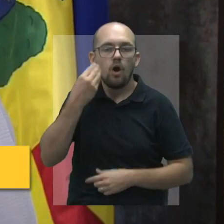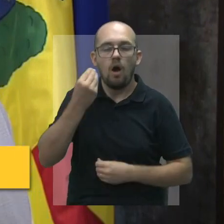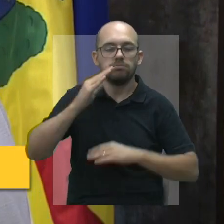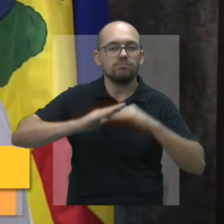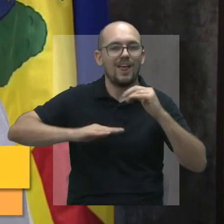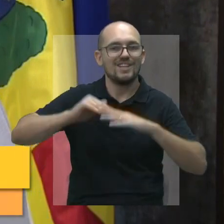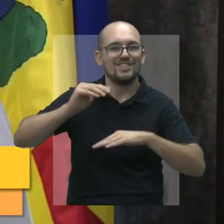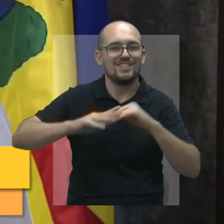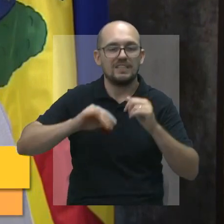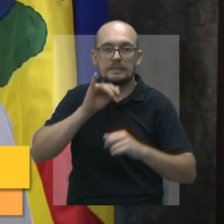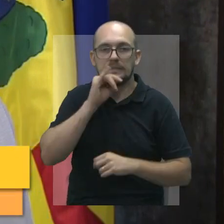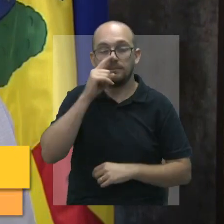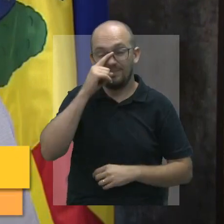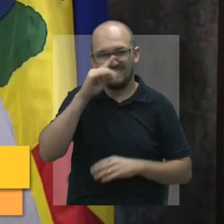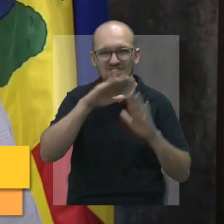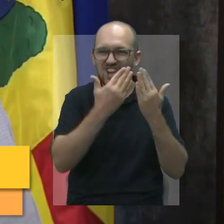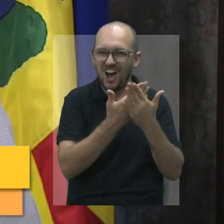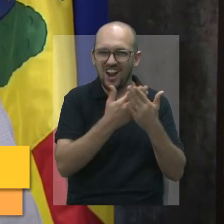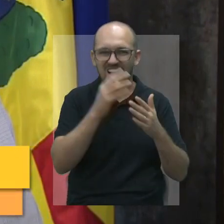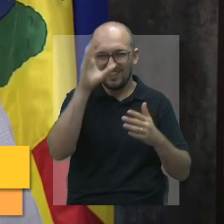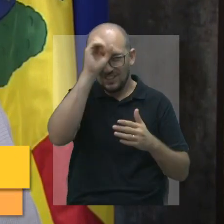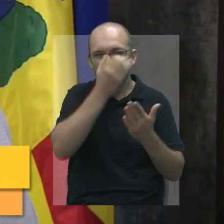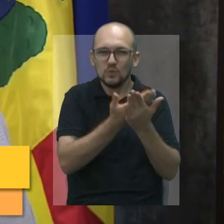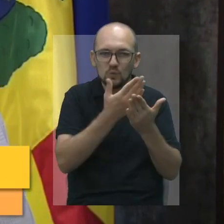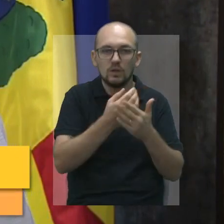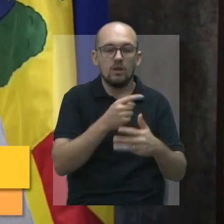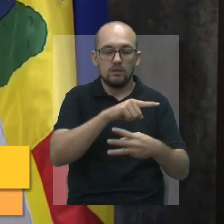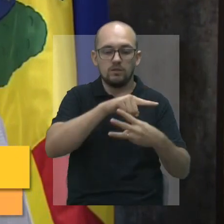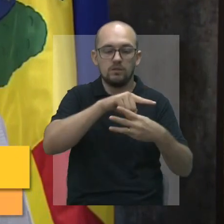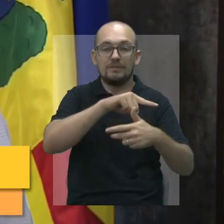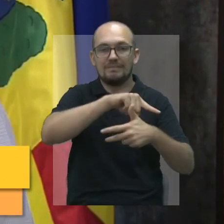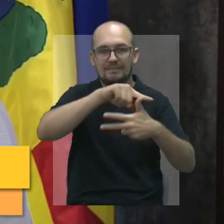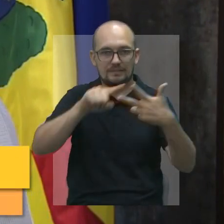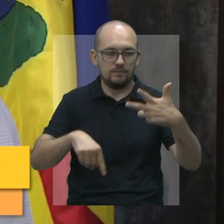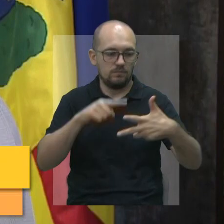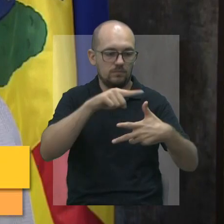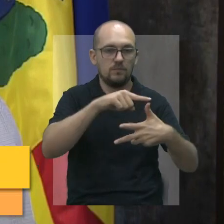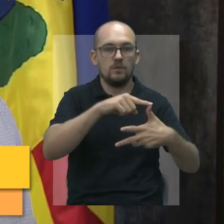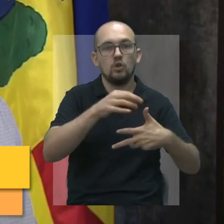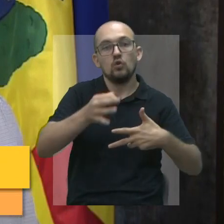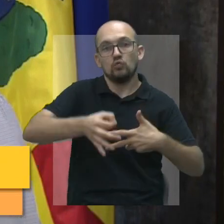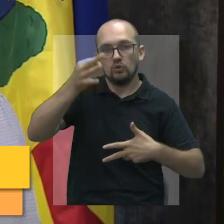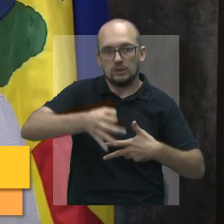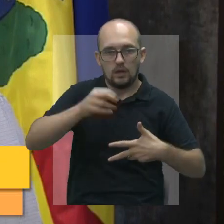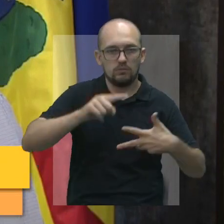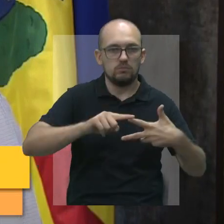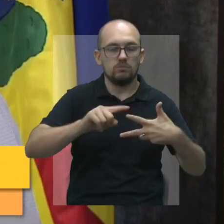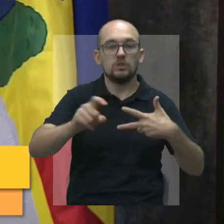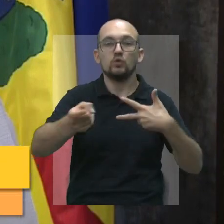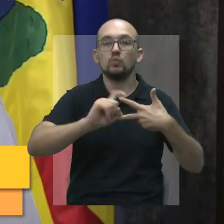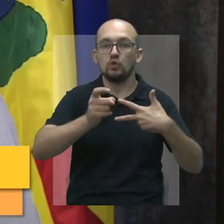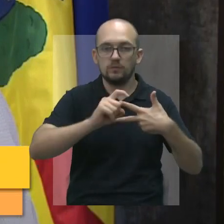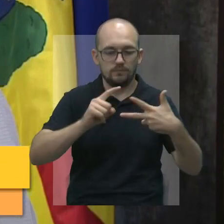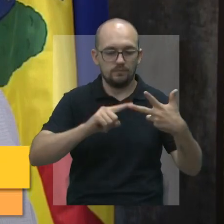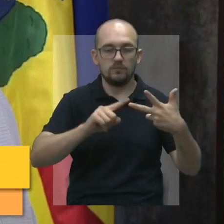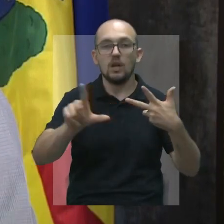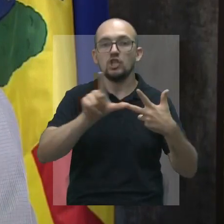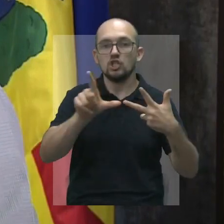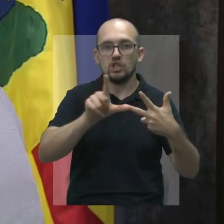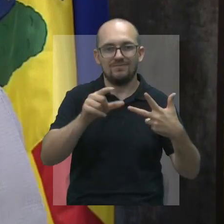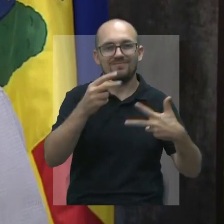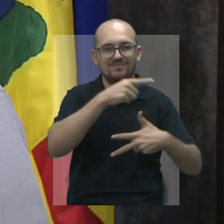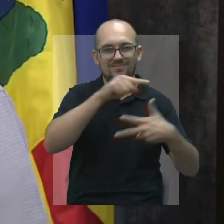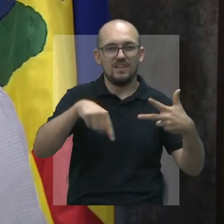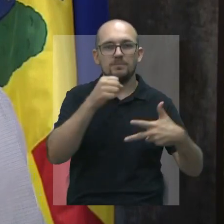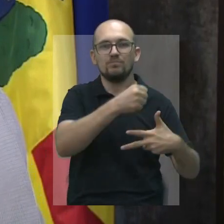eles aprendem na escola, tanto dos 3 poderes, judiciário, legislativo e executivo, eles vêm até aqui e nós passamos para ele o